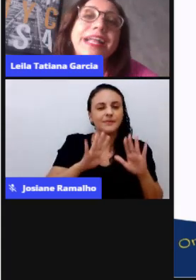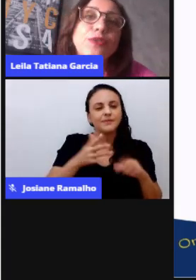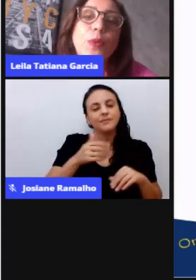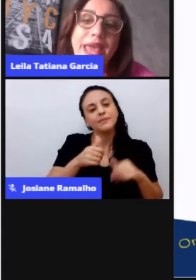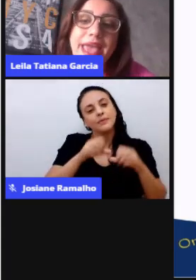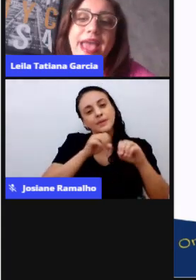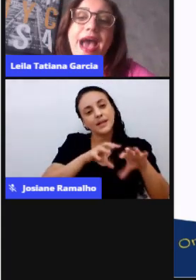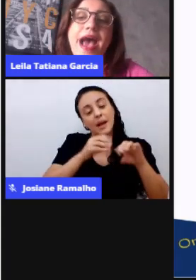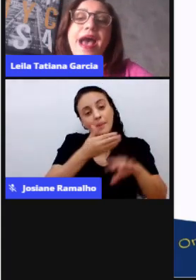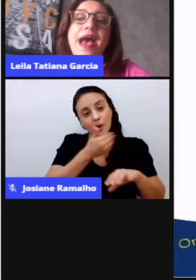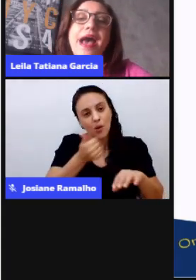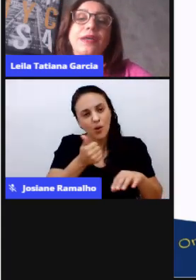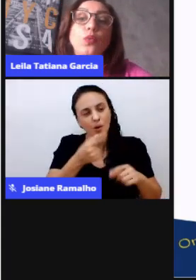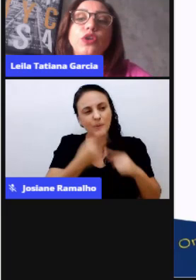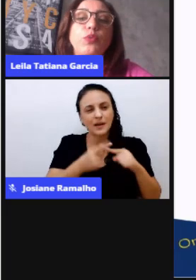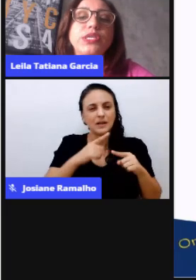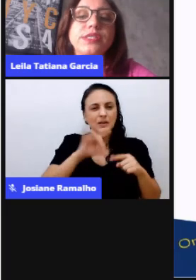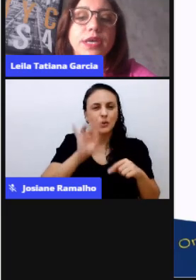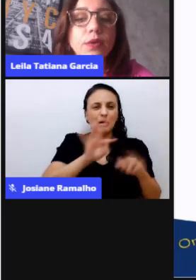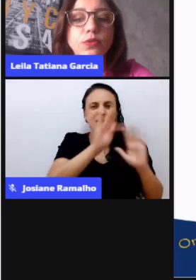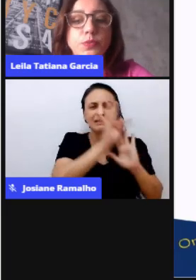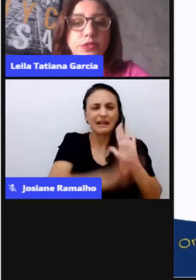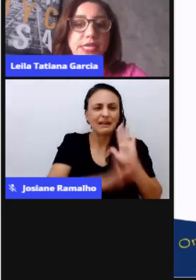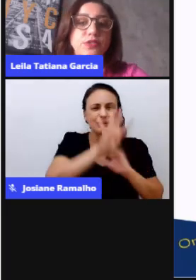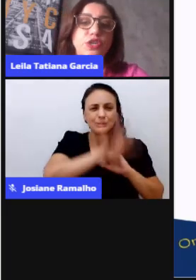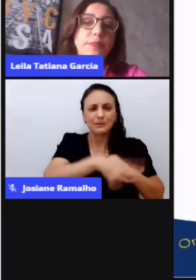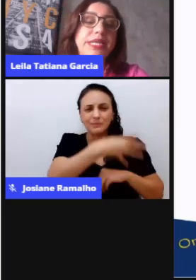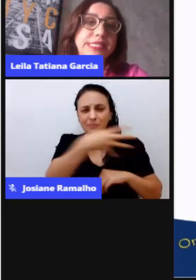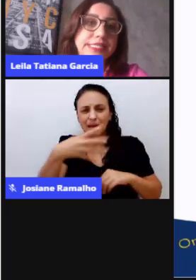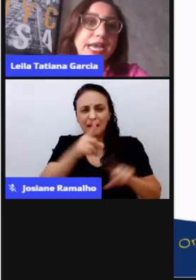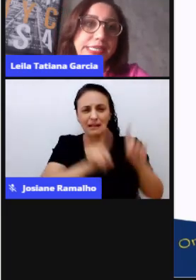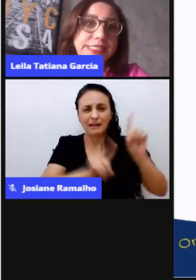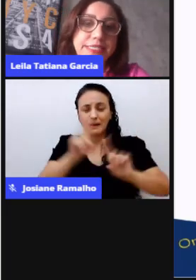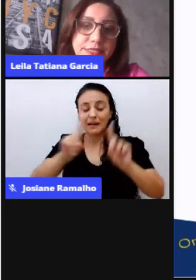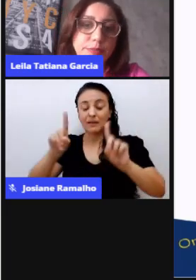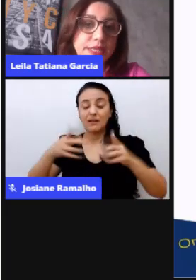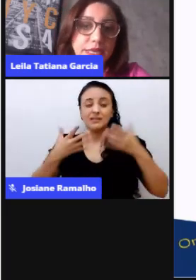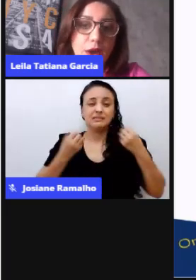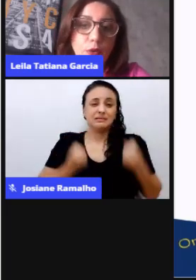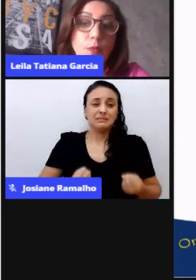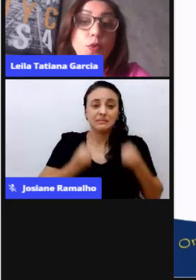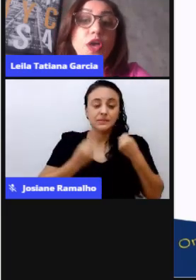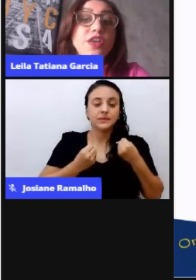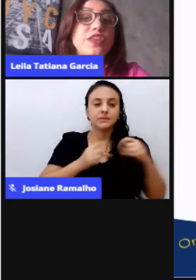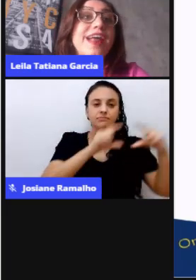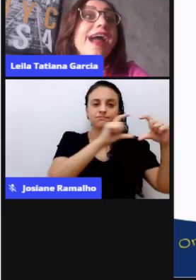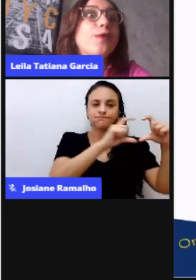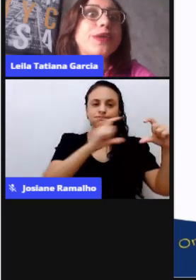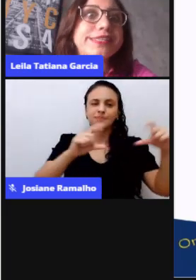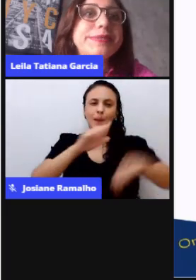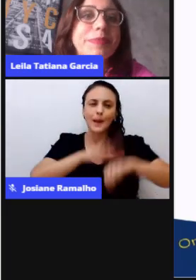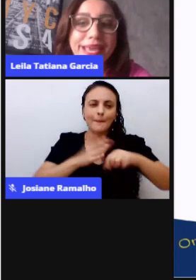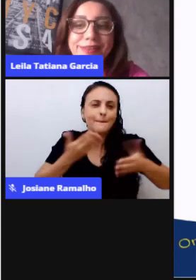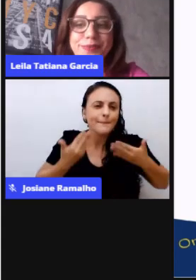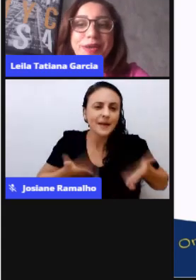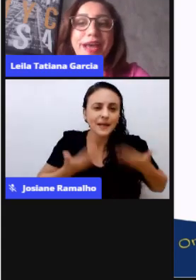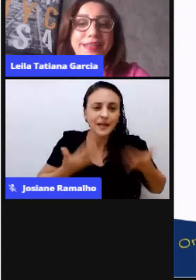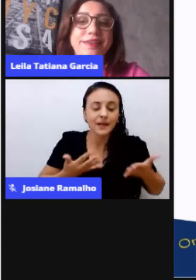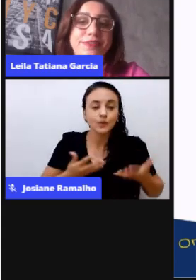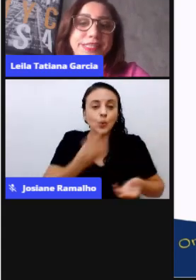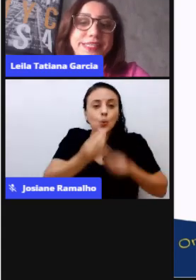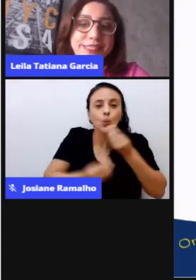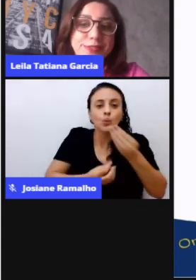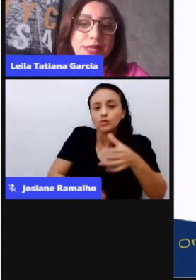de fato é a contribuição nos processos de aprendizagem desse material? Como gerar